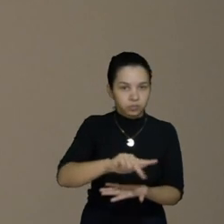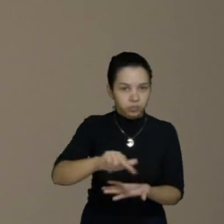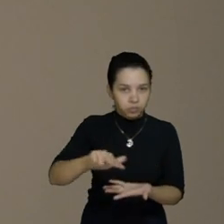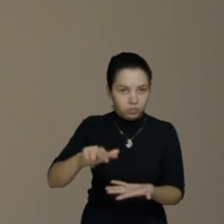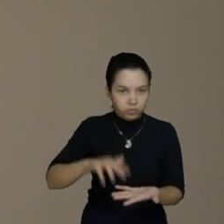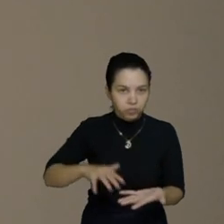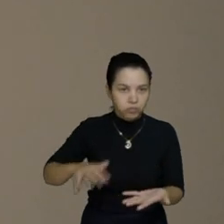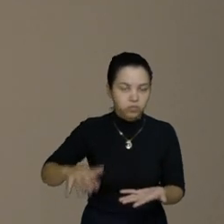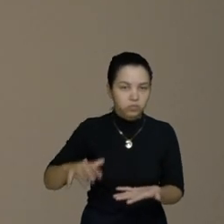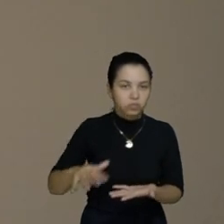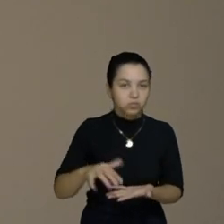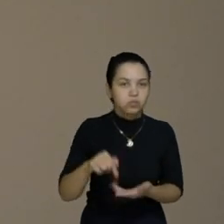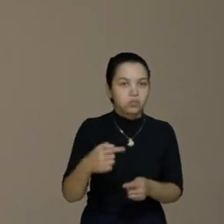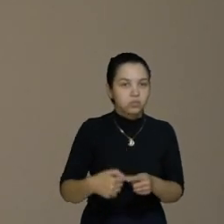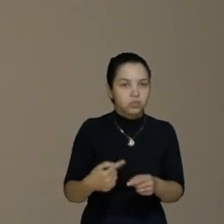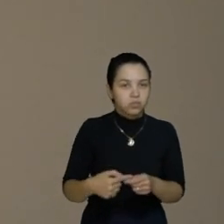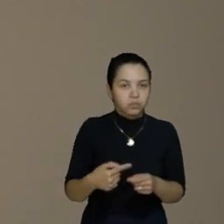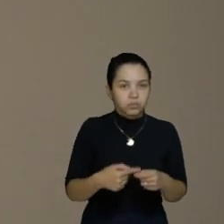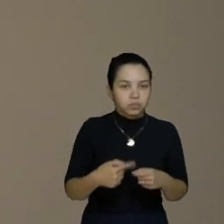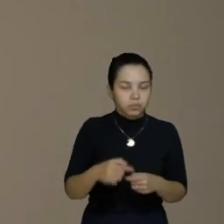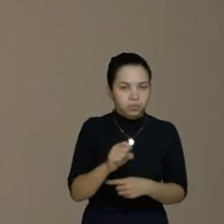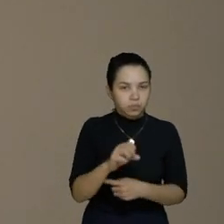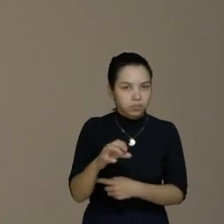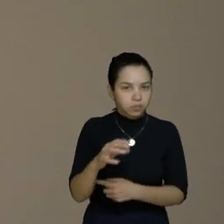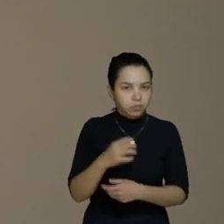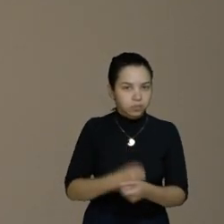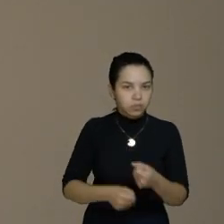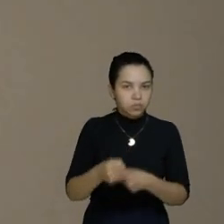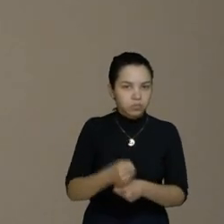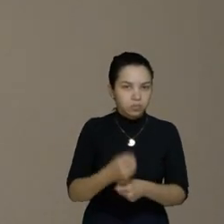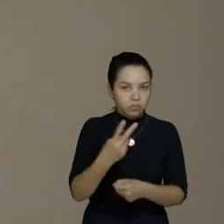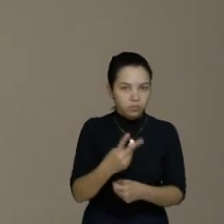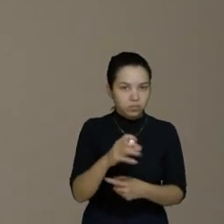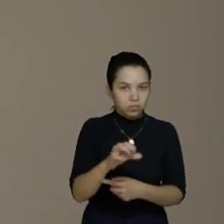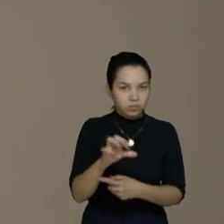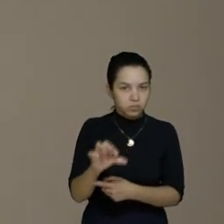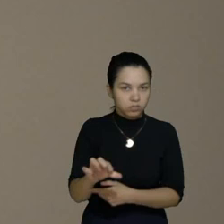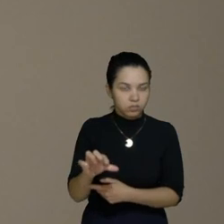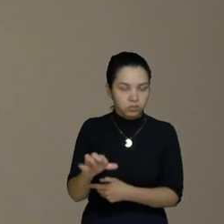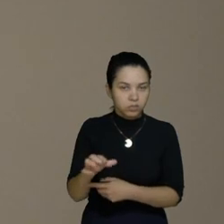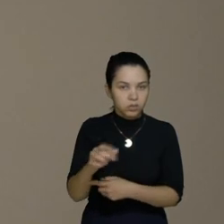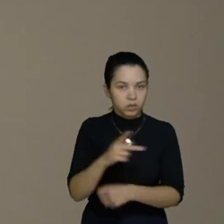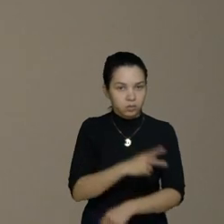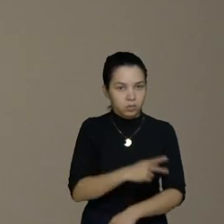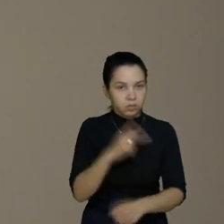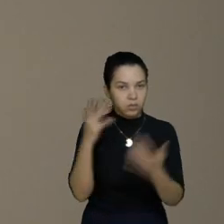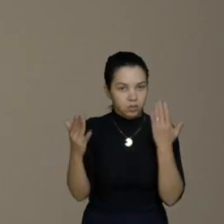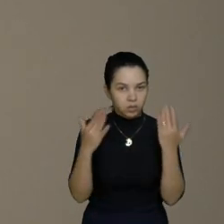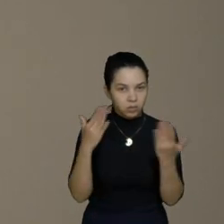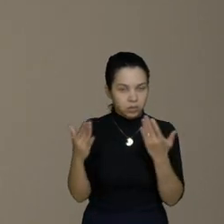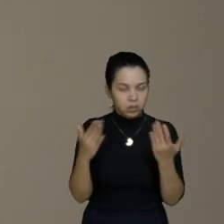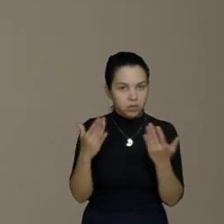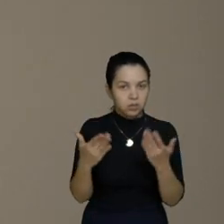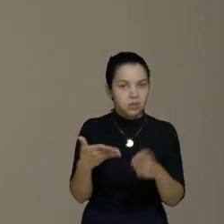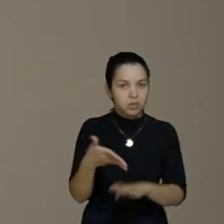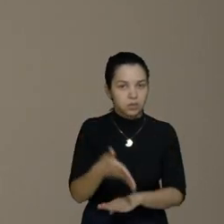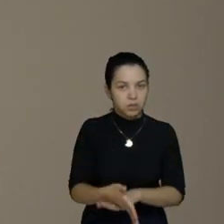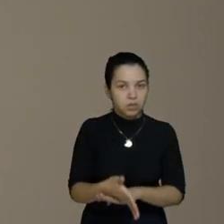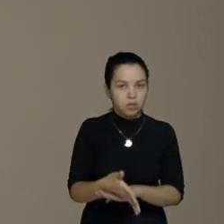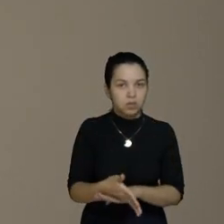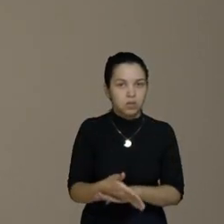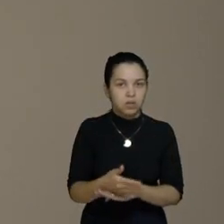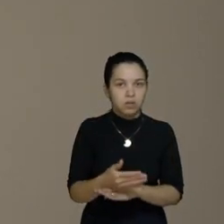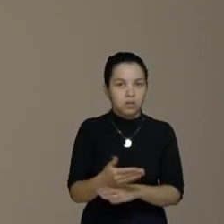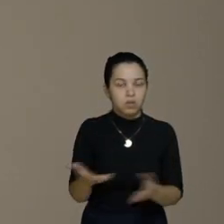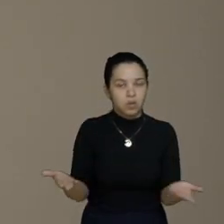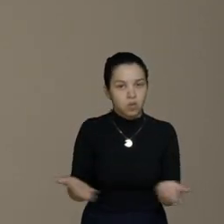catarinenses em 2009 tornou-se psicopedagoga associada efetiva da Associação Brasileira de psicopedagogia e